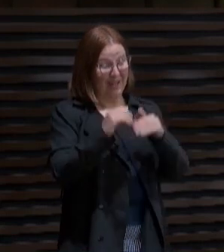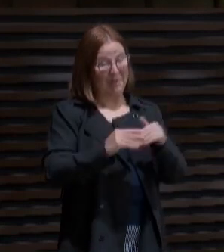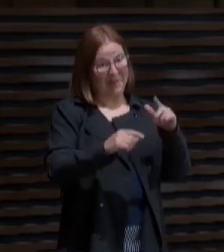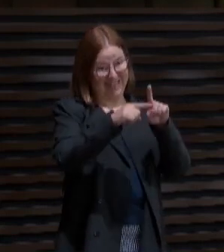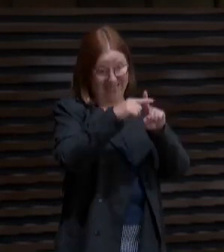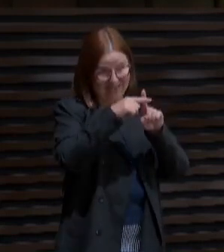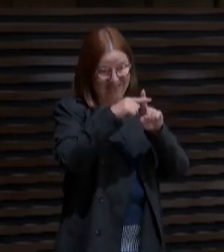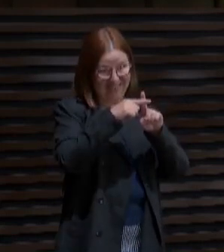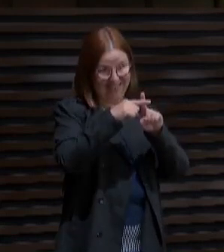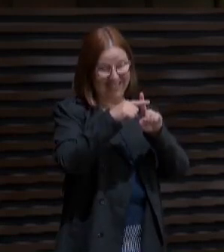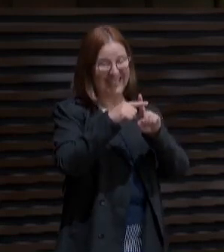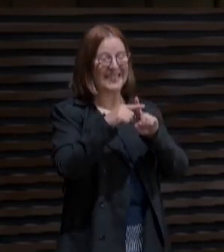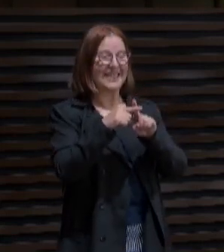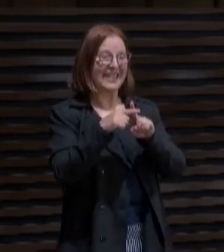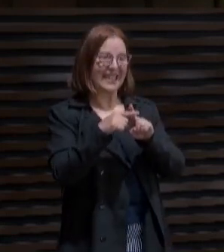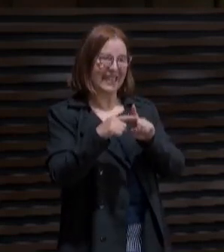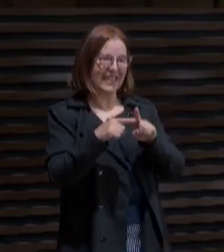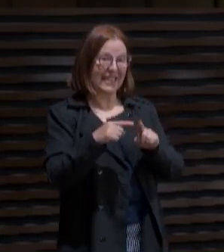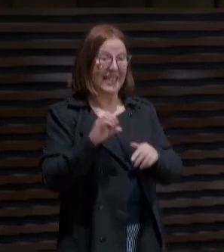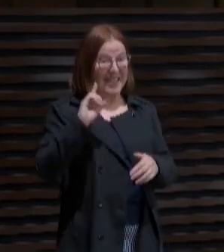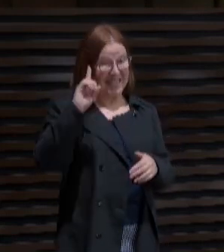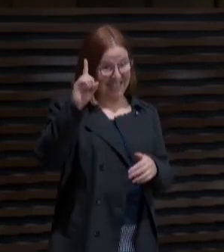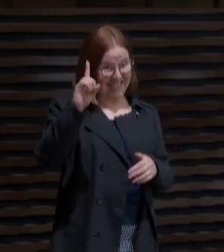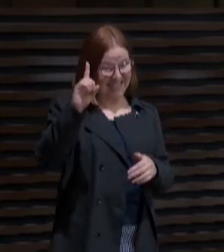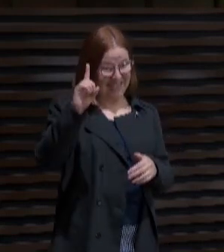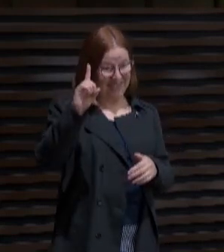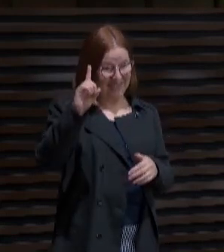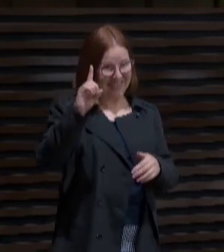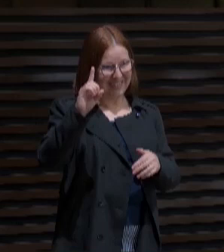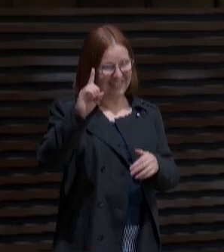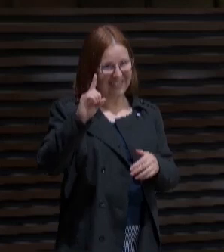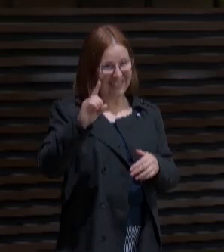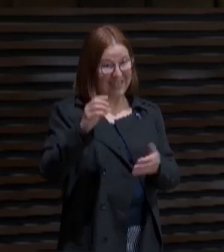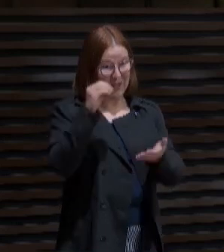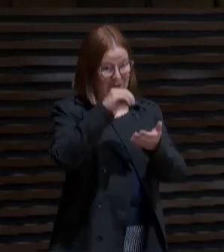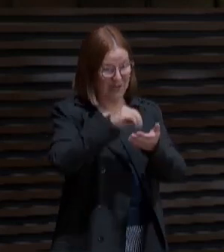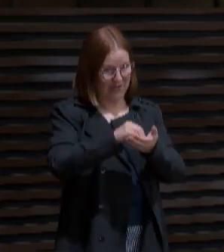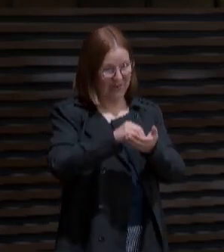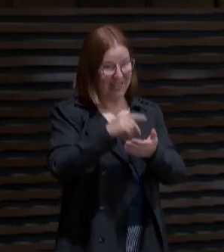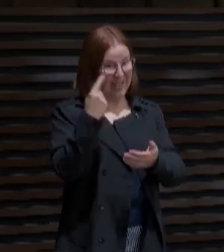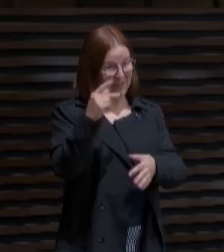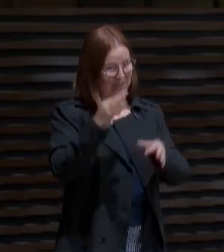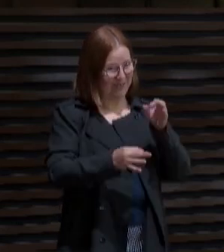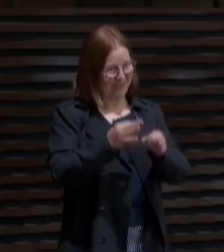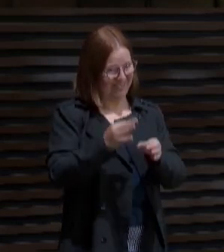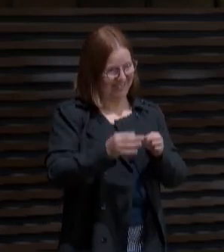favor deles, Atos 4:12, Deus acredita a sua justiça na conta deles.